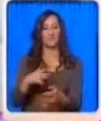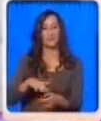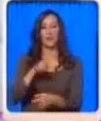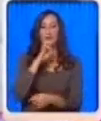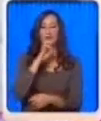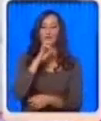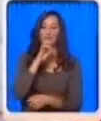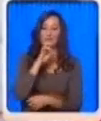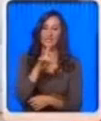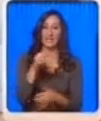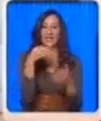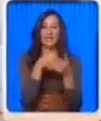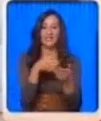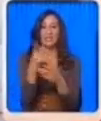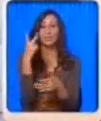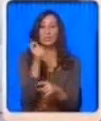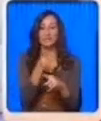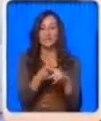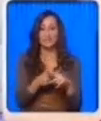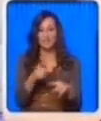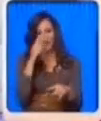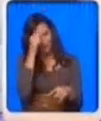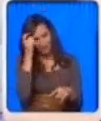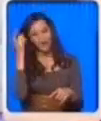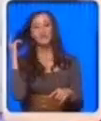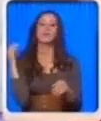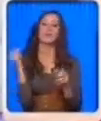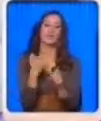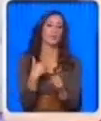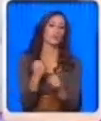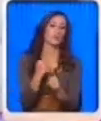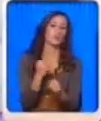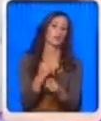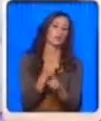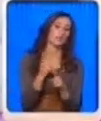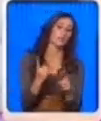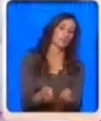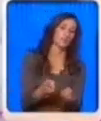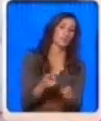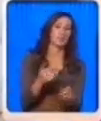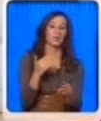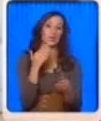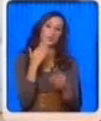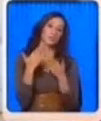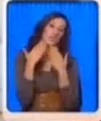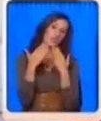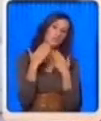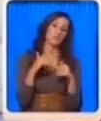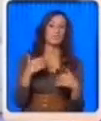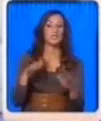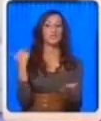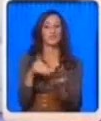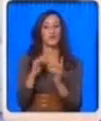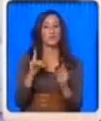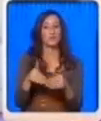as minhas clientes que há 2 meses e meio que não trabalho, porque estou na revista e não posso. Mas a partir de segunda-feira, lá